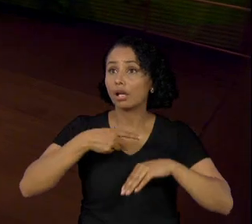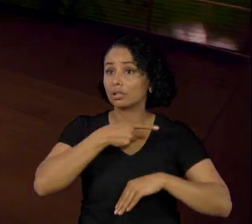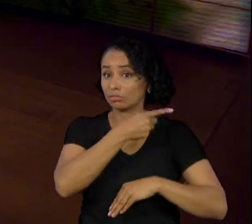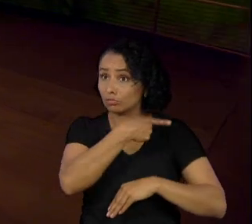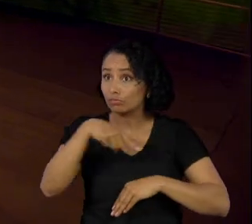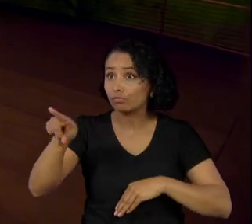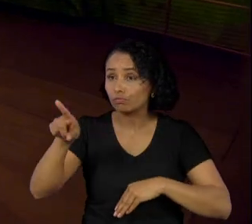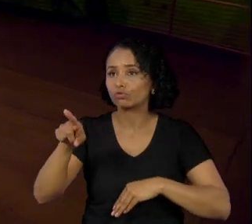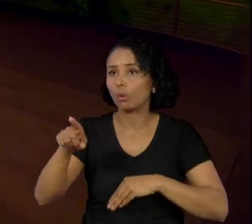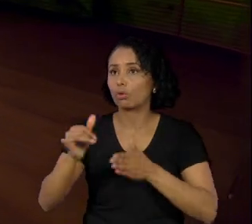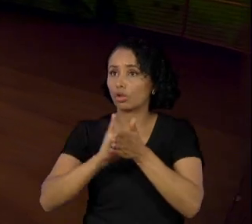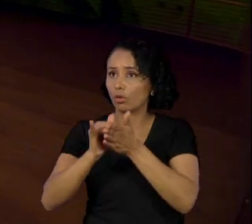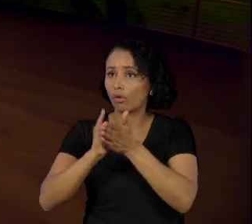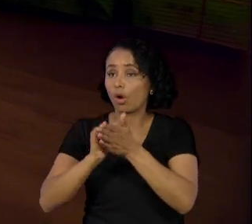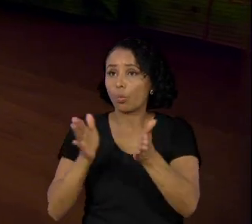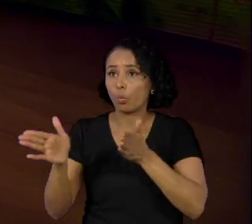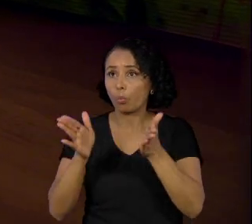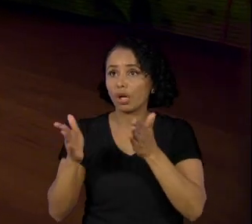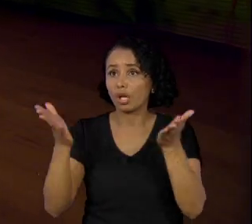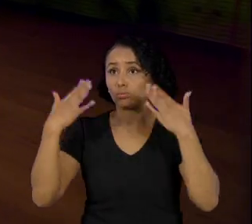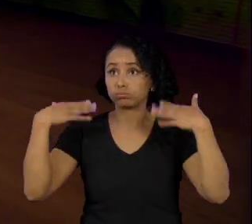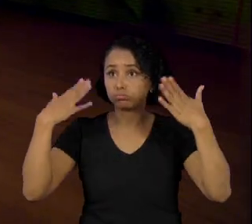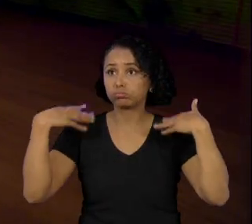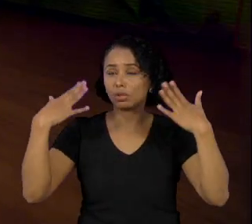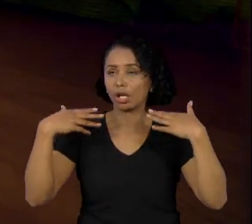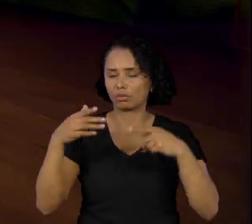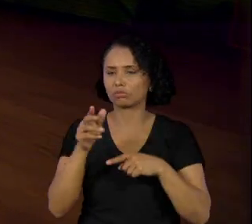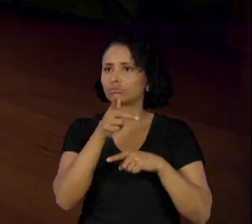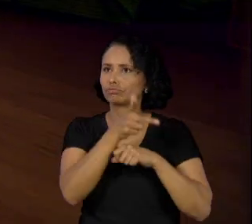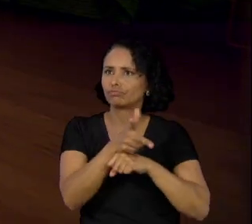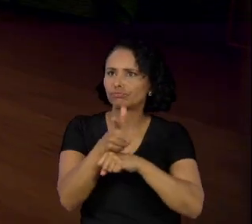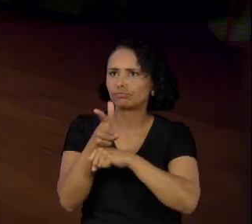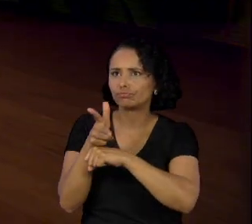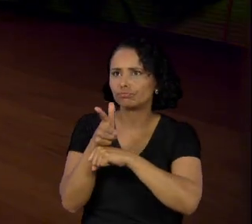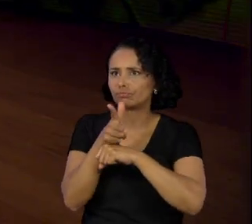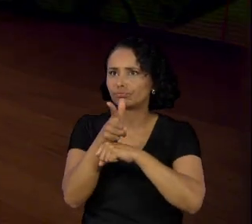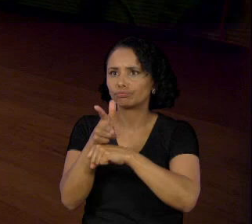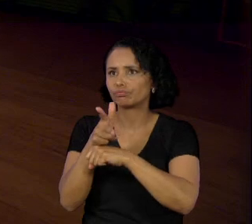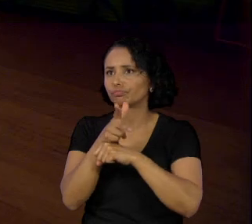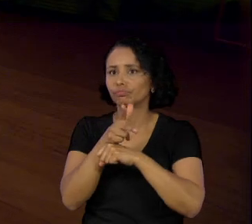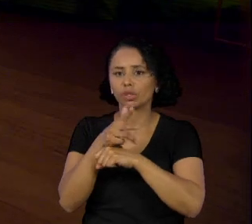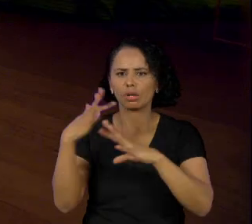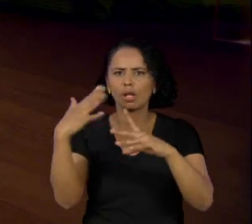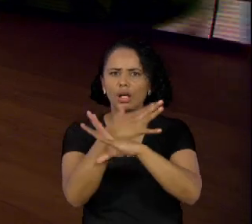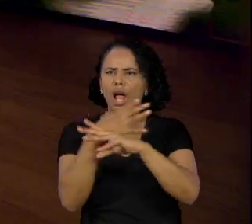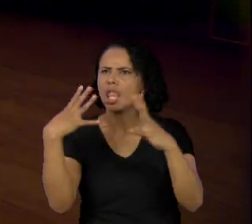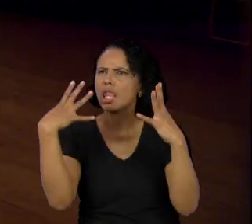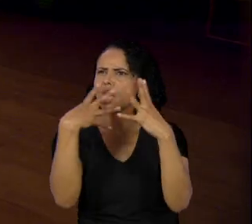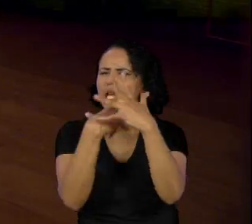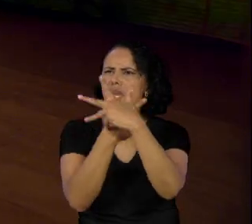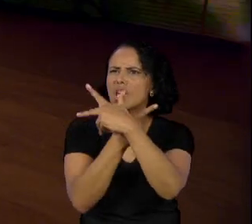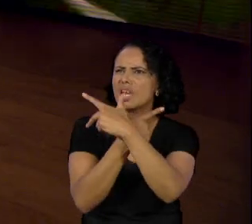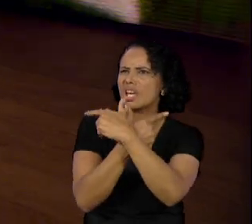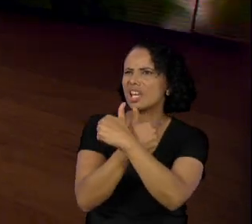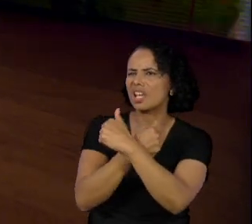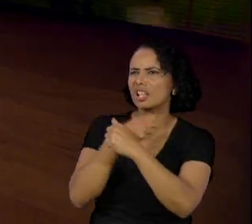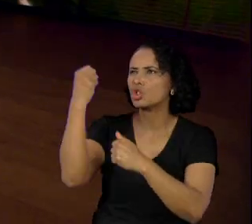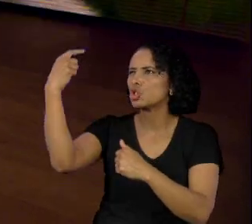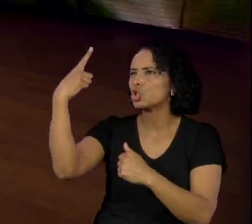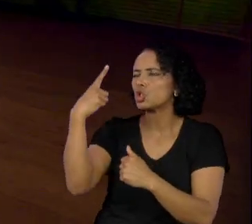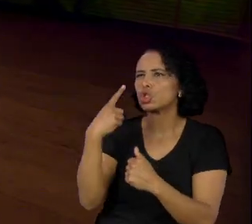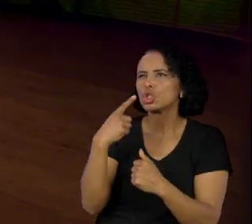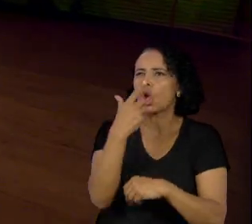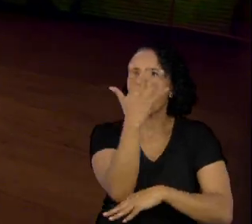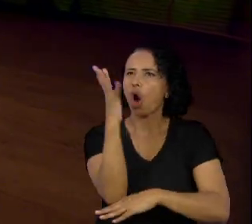verão. A gente filmou no verão, com a cidade linda e efervescente, linda,